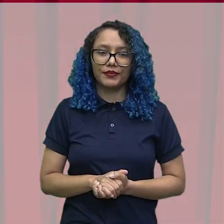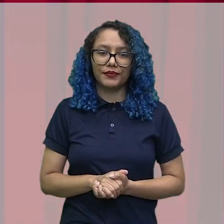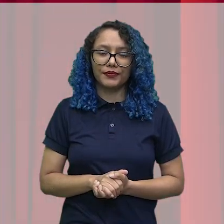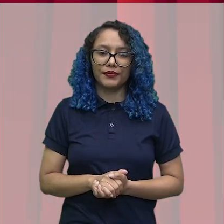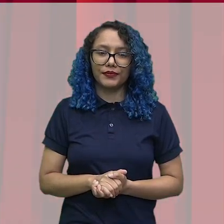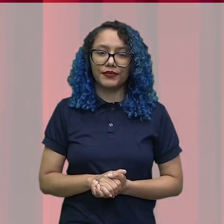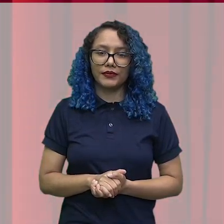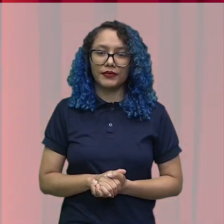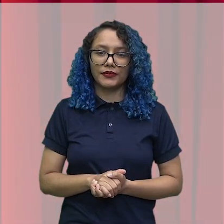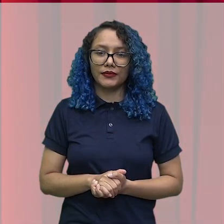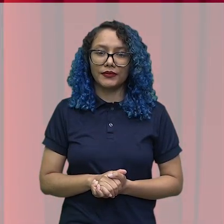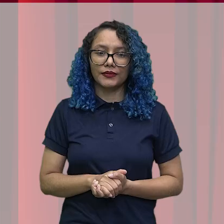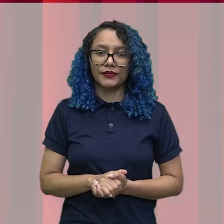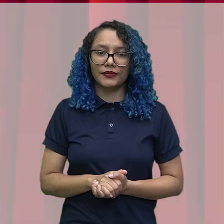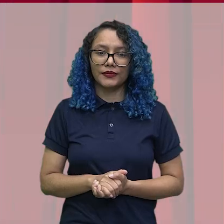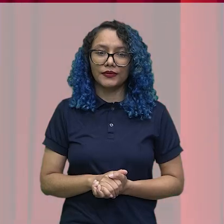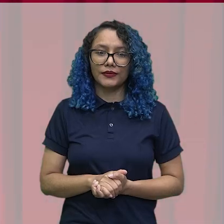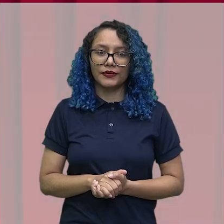comigo.